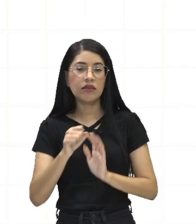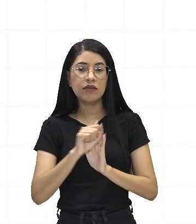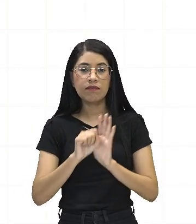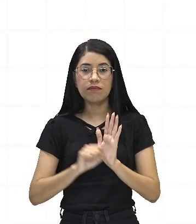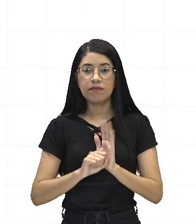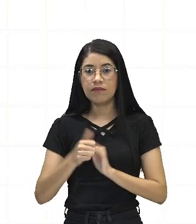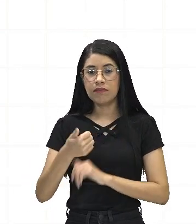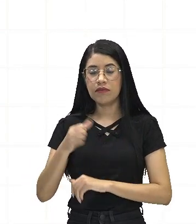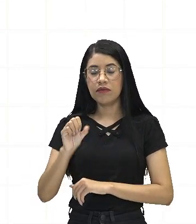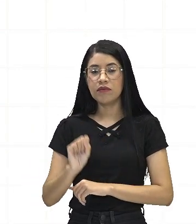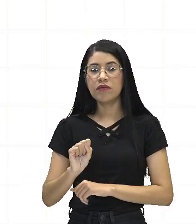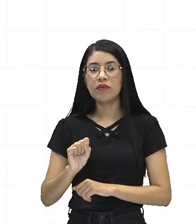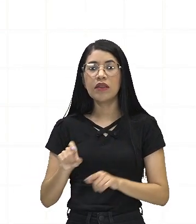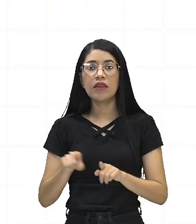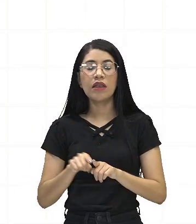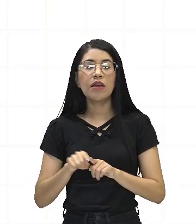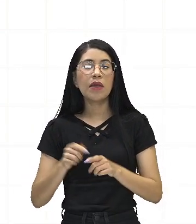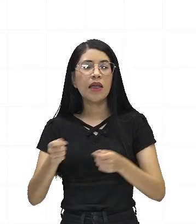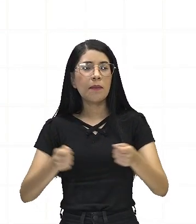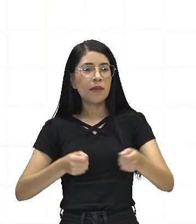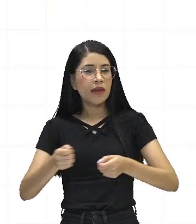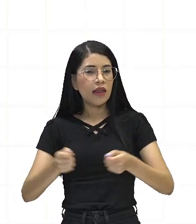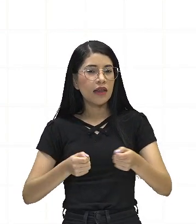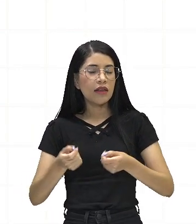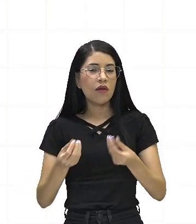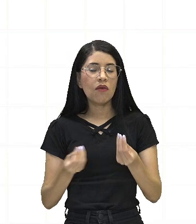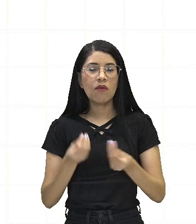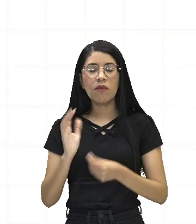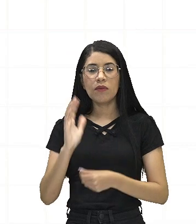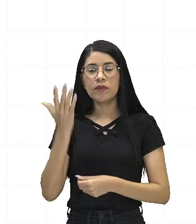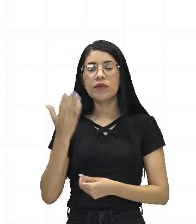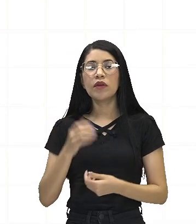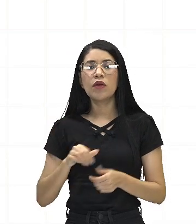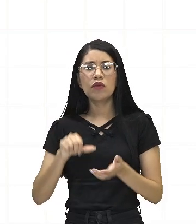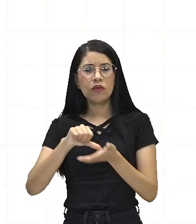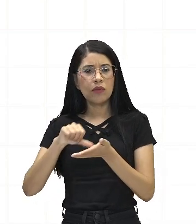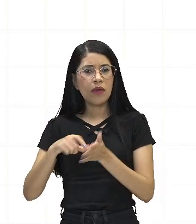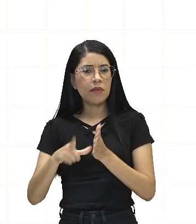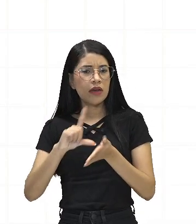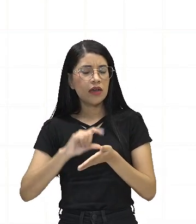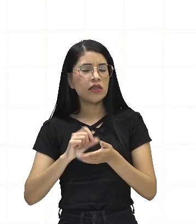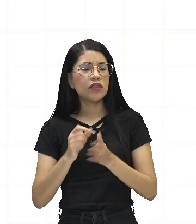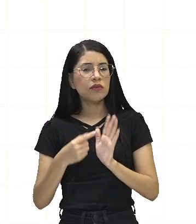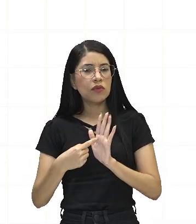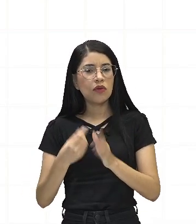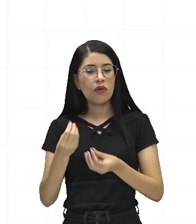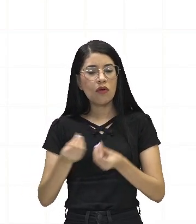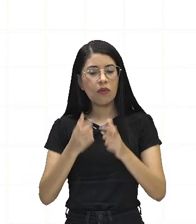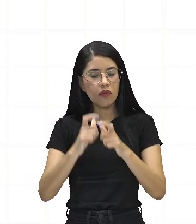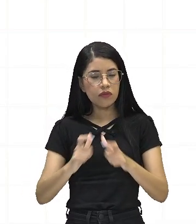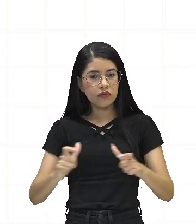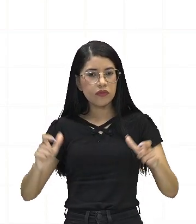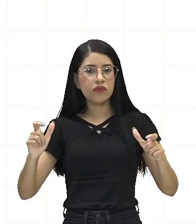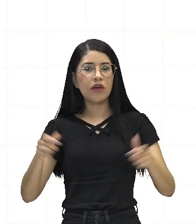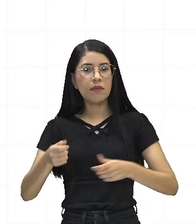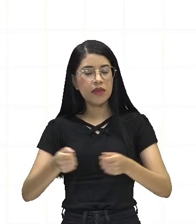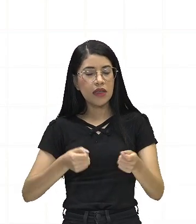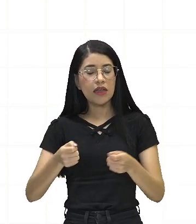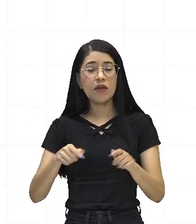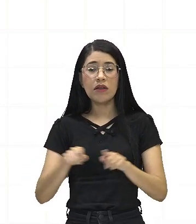XVIII, a atividade também da mineração, inclusive lá no mapinha a gente já tinha visto, né, ali a expansão dessa atividade, que também